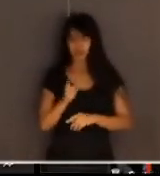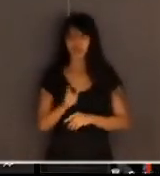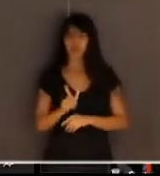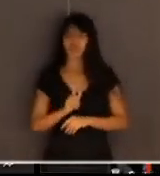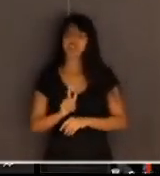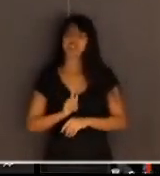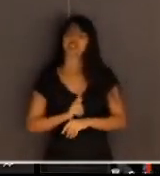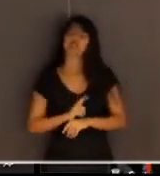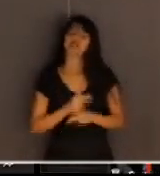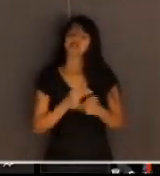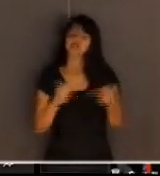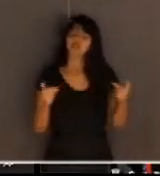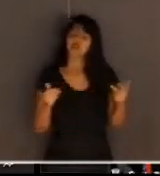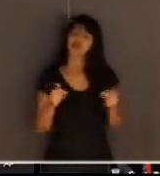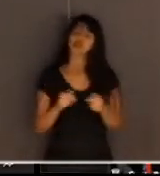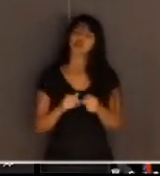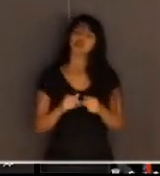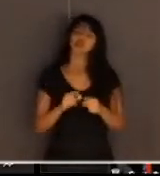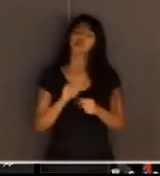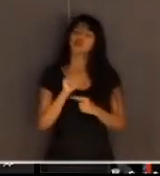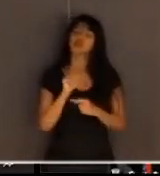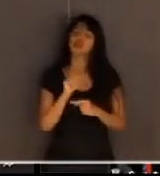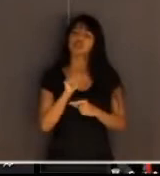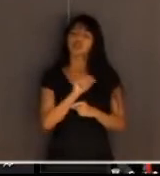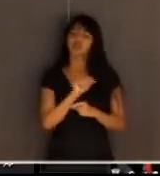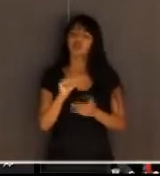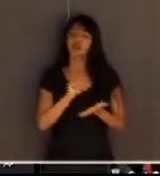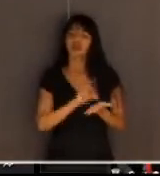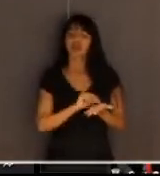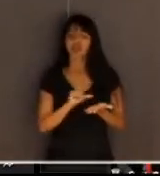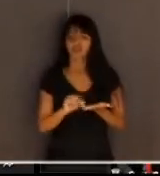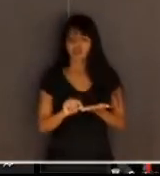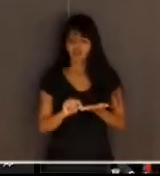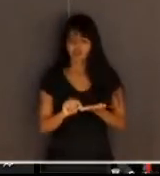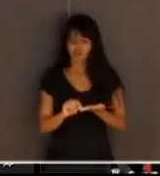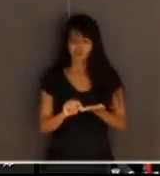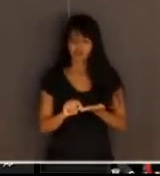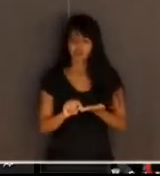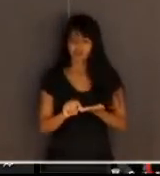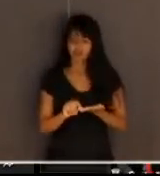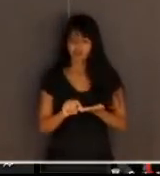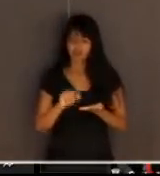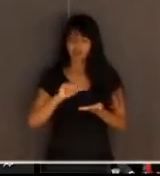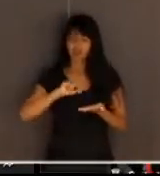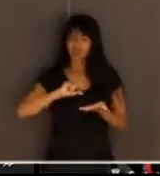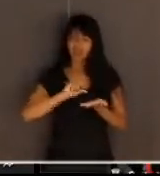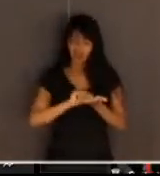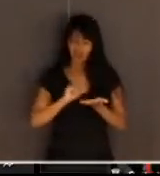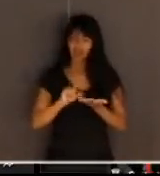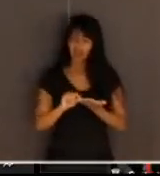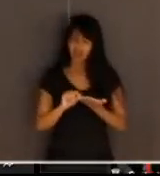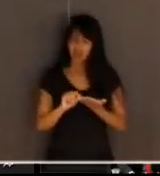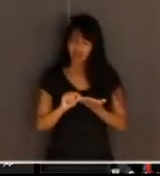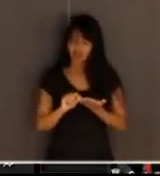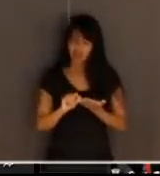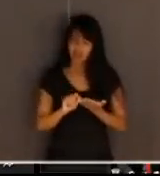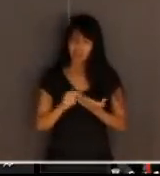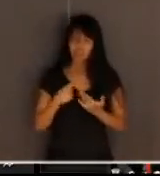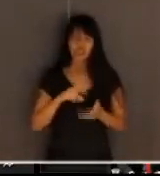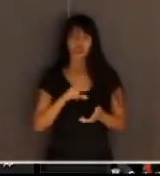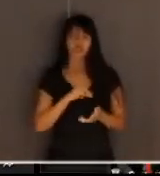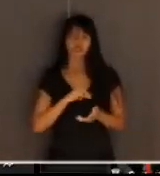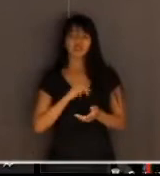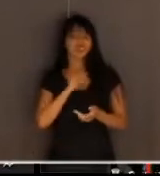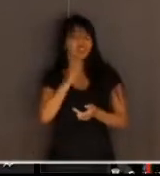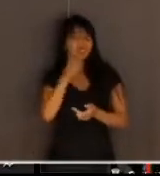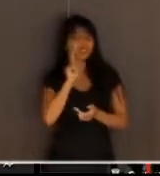Tribunal do Júri, meus colegas, que se chama ata. Tem uma coisa que se chama ata. Nós ganhamos e